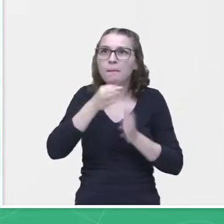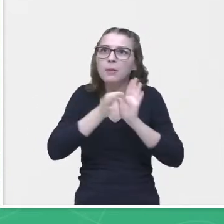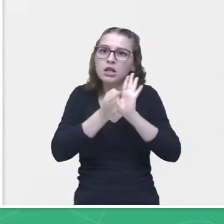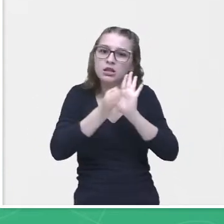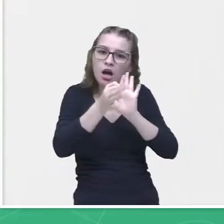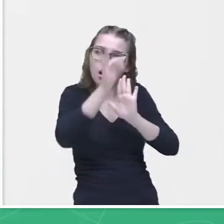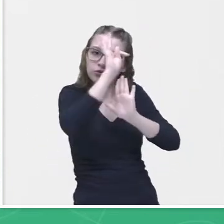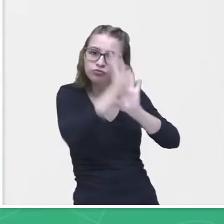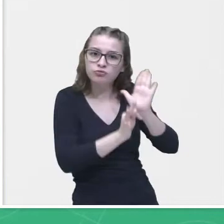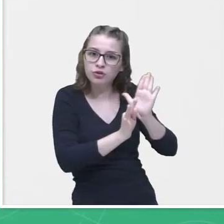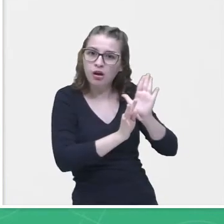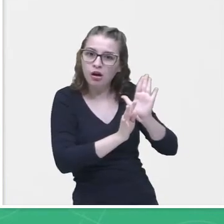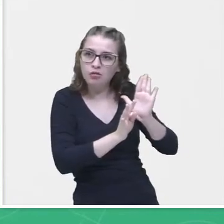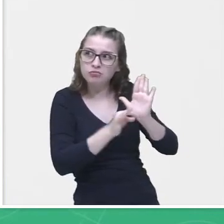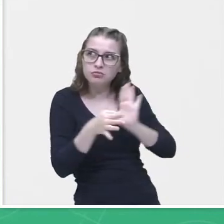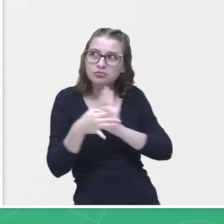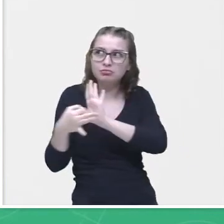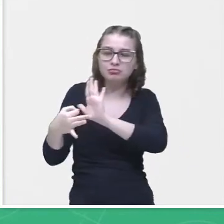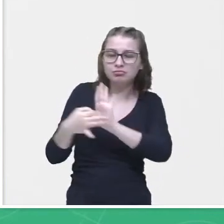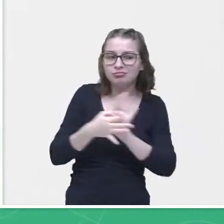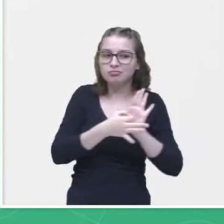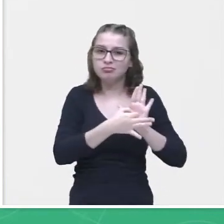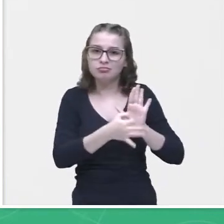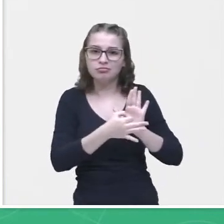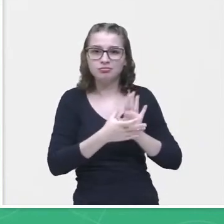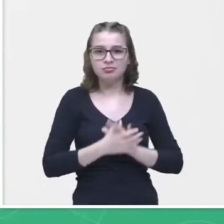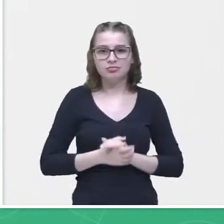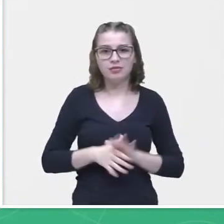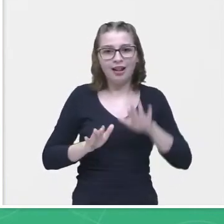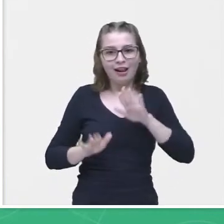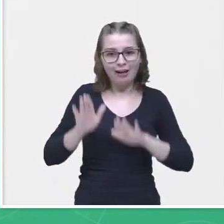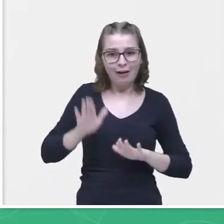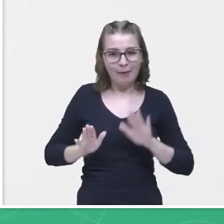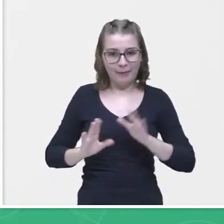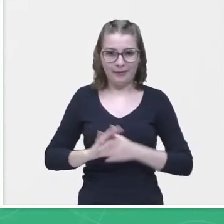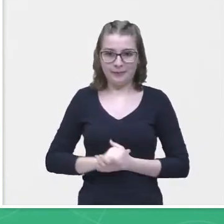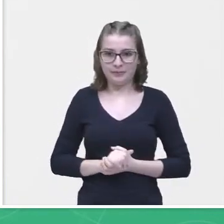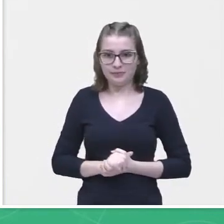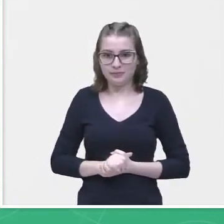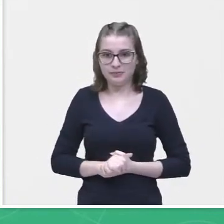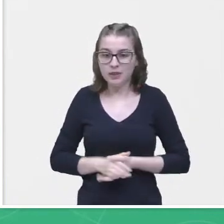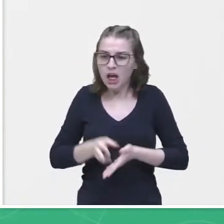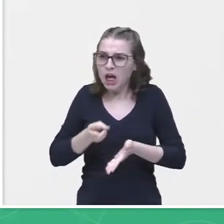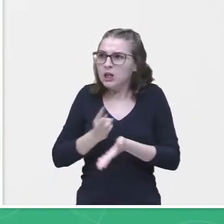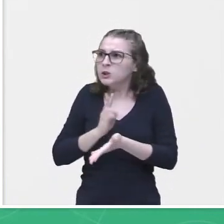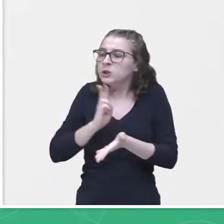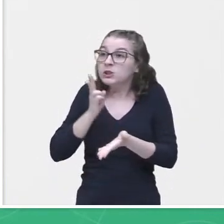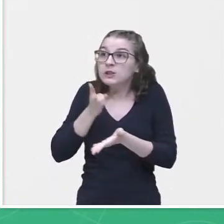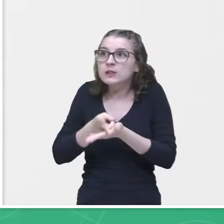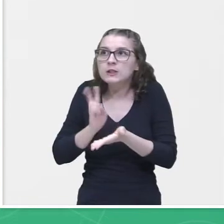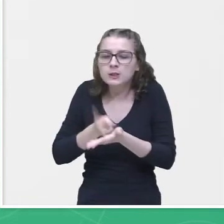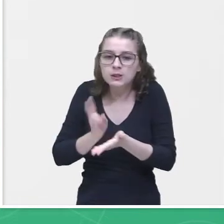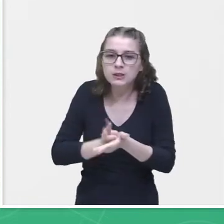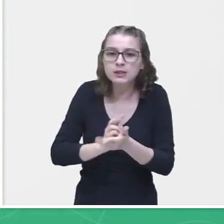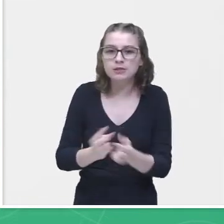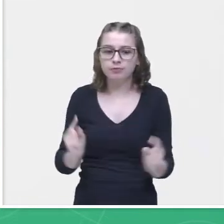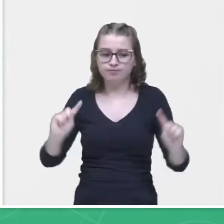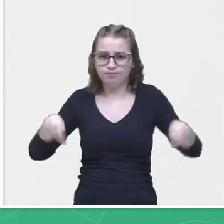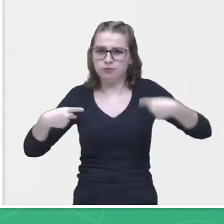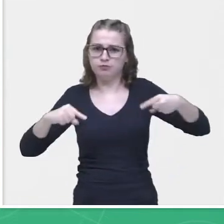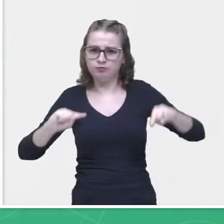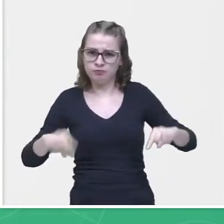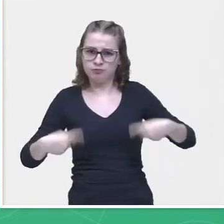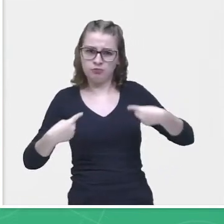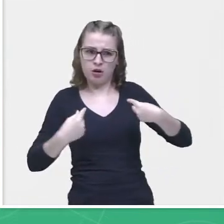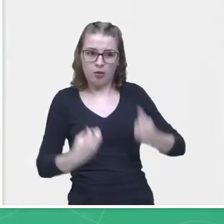opinião aqui, um texto de opinião ali, enfim, tá bom? Nós estamos constantemente sendo provocados a produzir